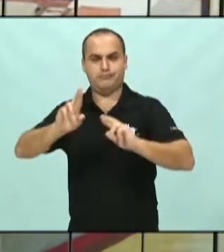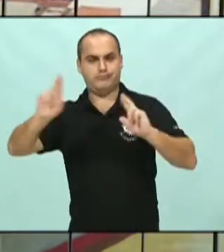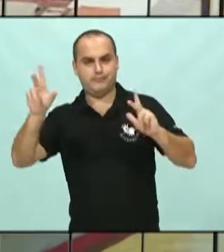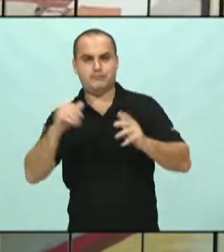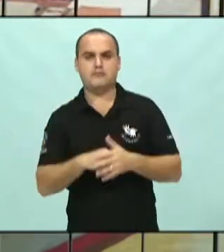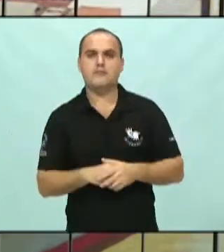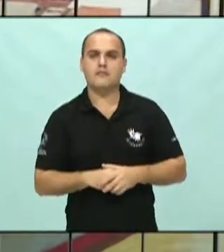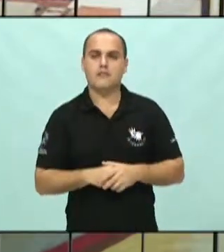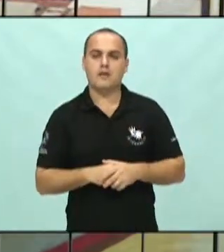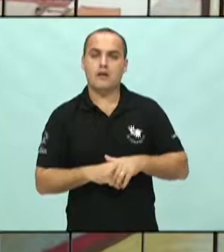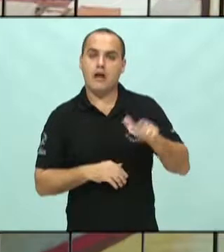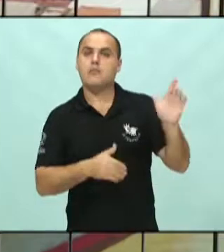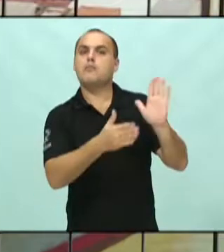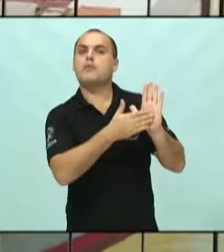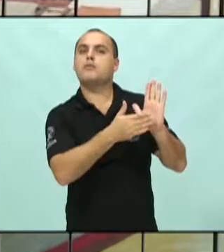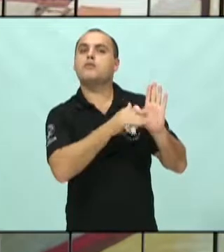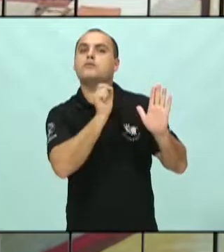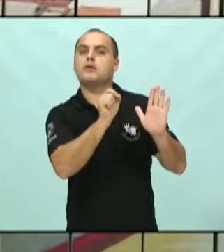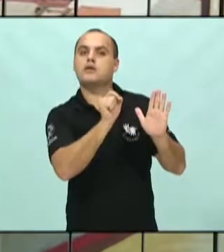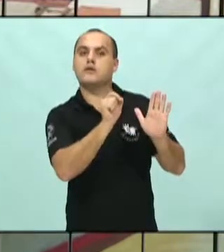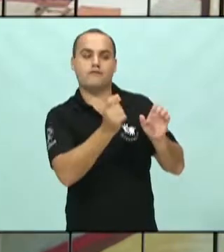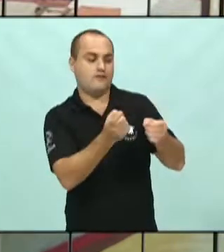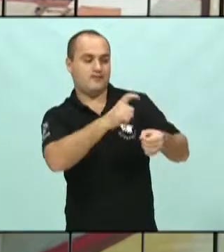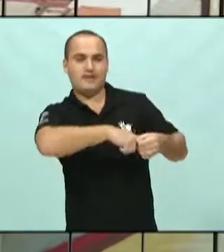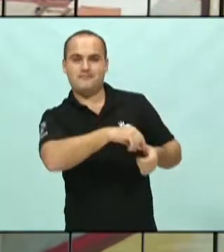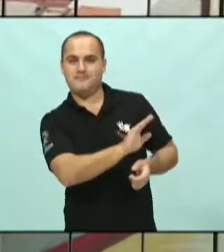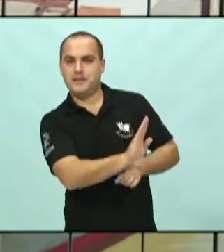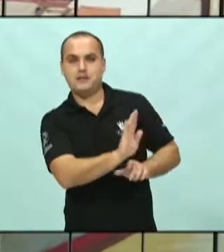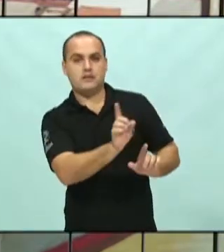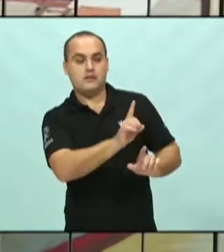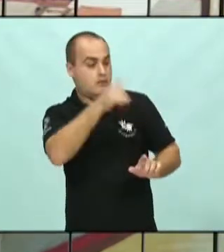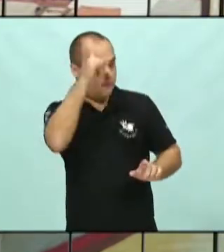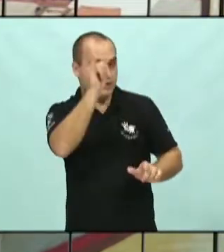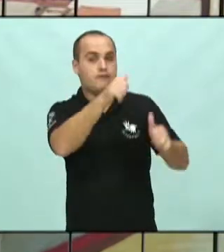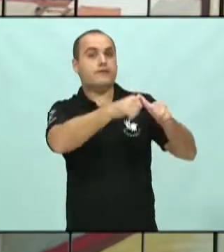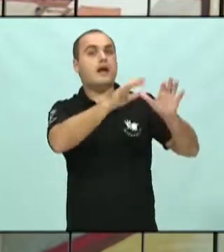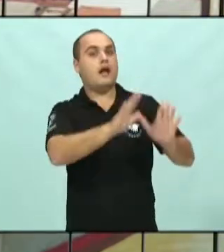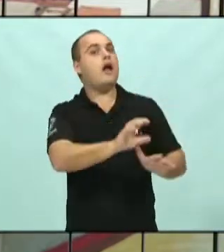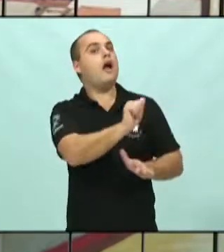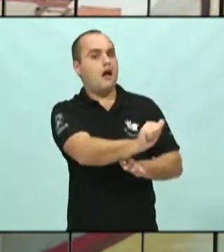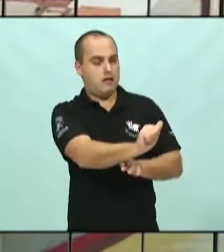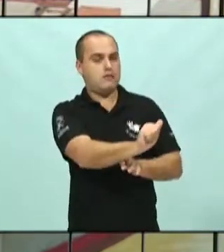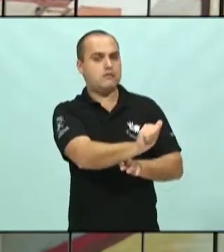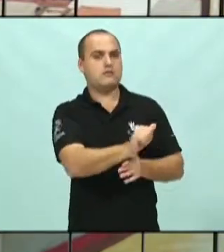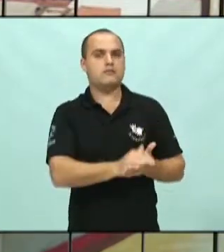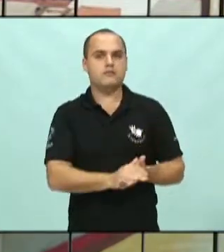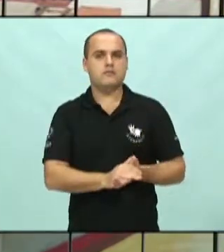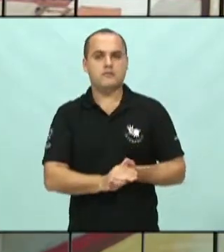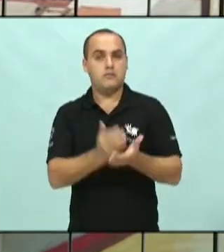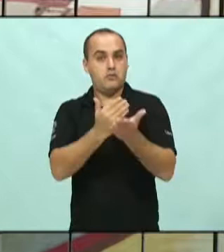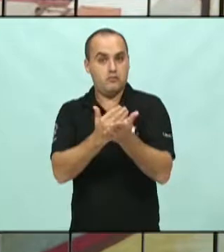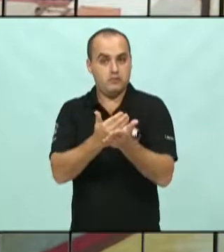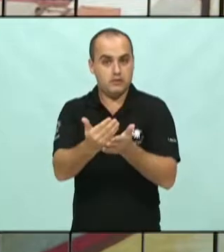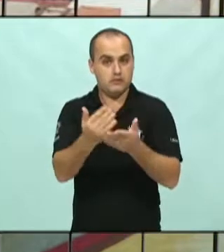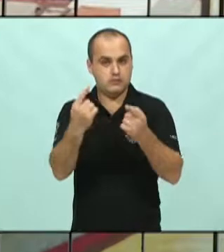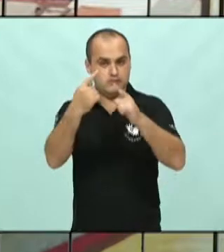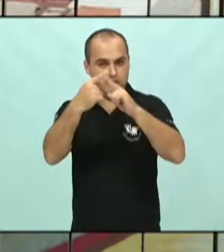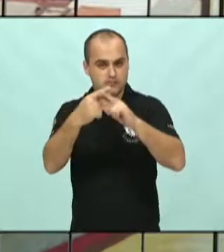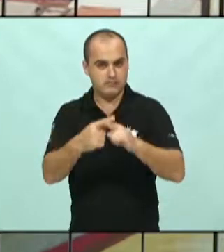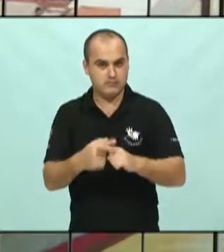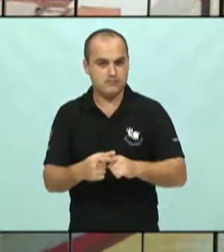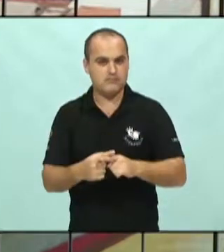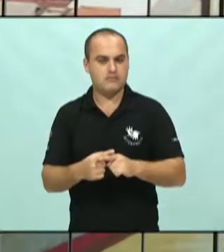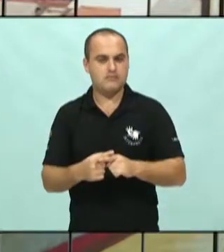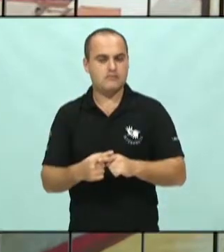proposta, não cair, se manter na Série A. As coisas no começo do campeonato, principalmente, foram